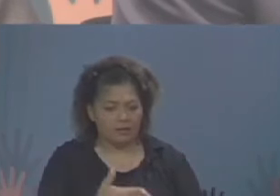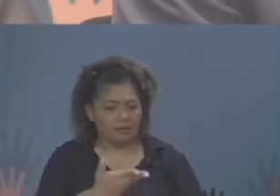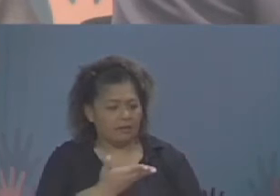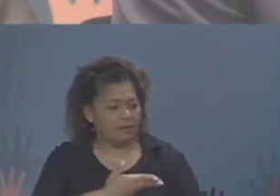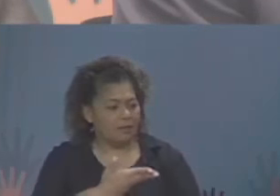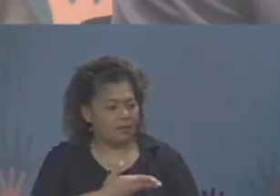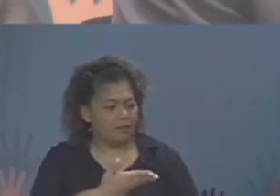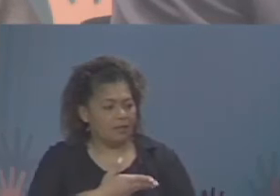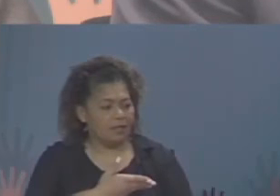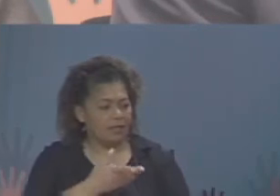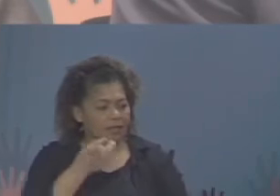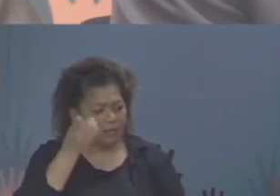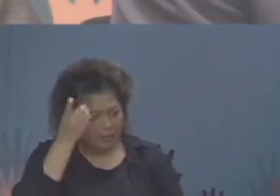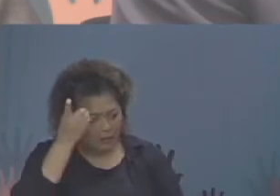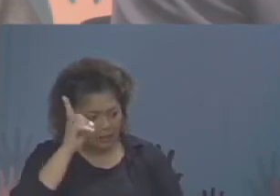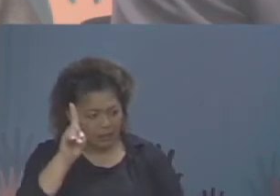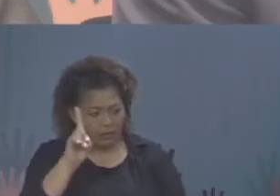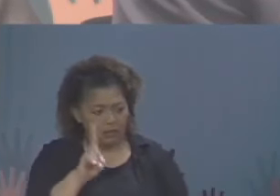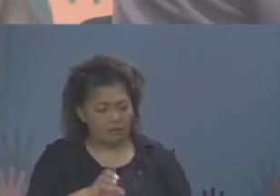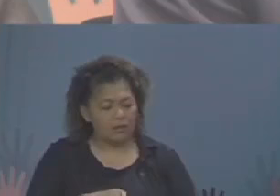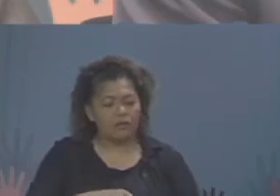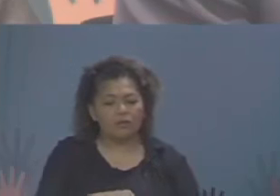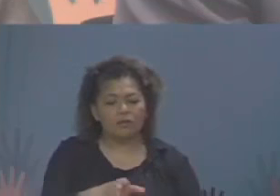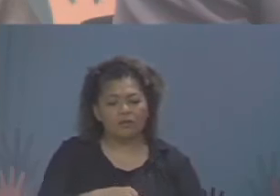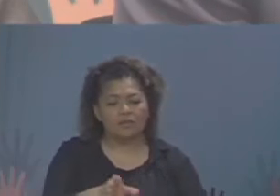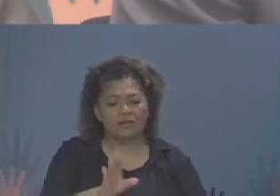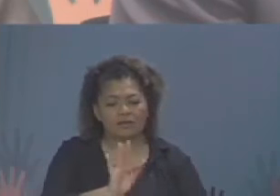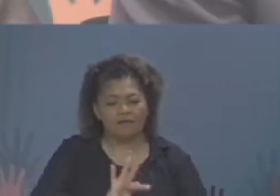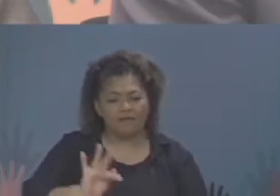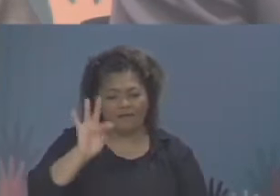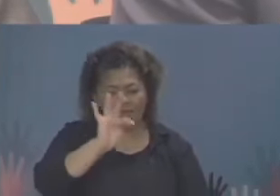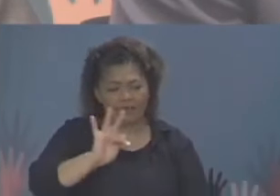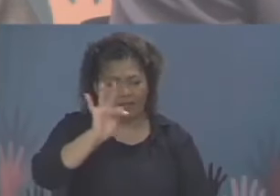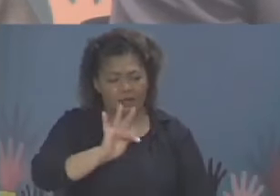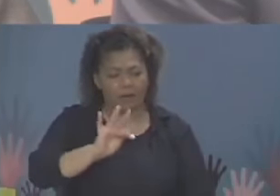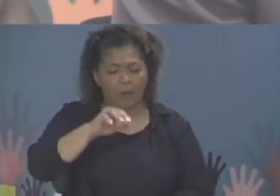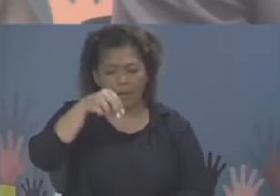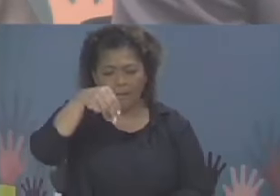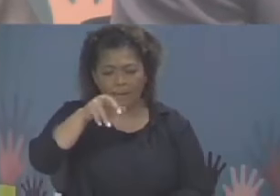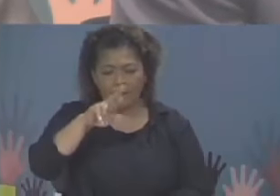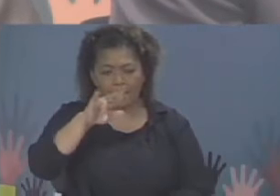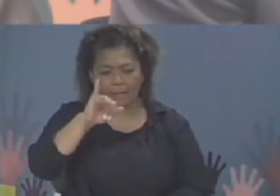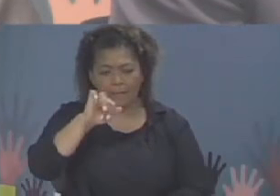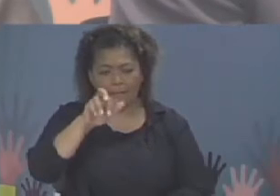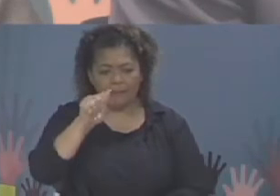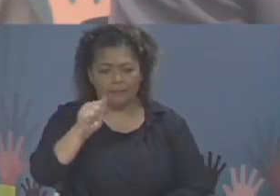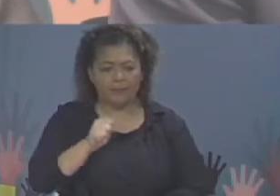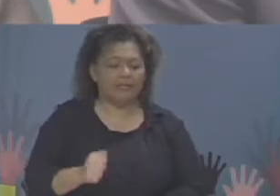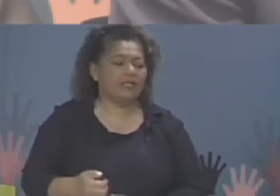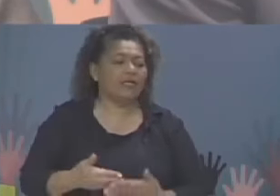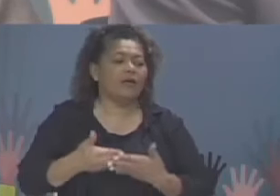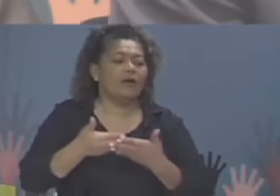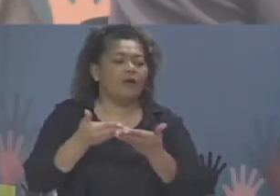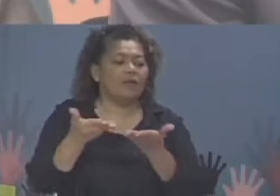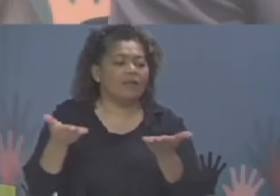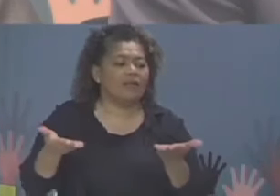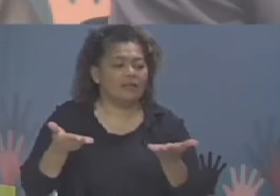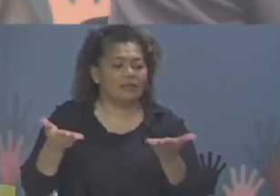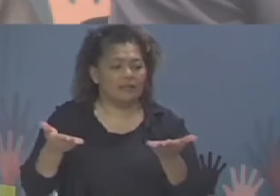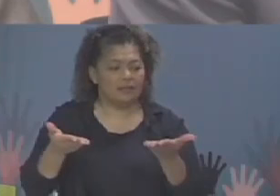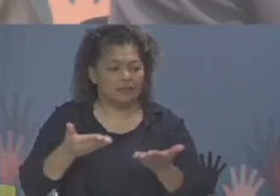colega, diretora atual do Conselho Federal de Psicologia, do nosso grupo, Maria da Graça Correia Jaques, em homenagem à nossa